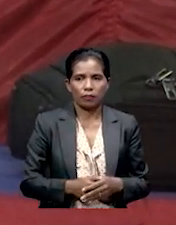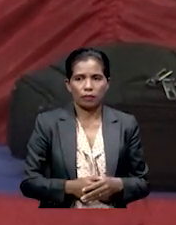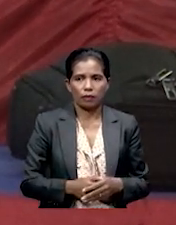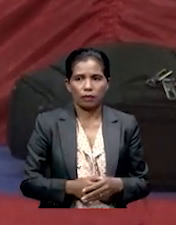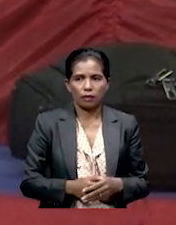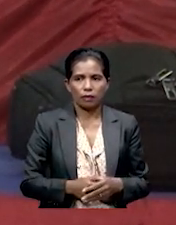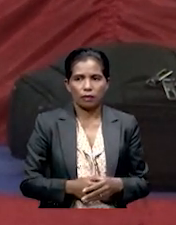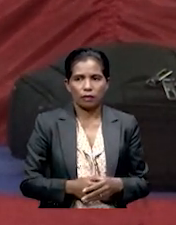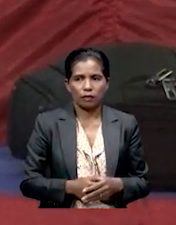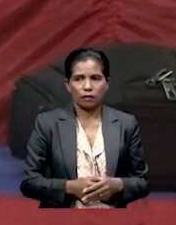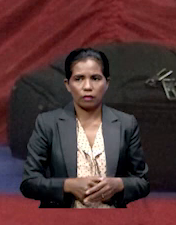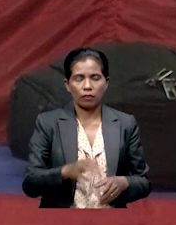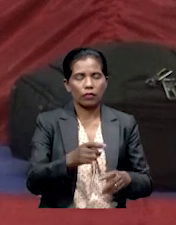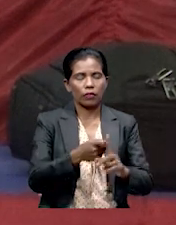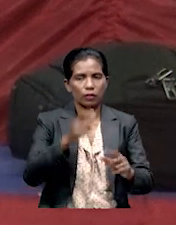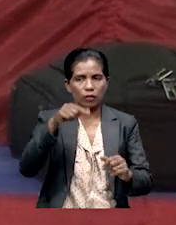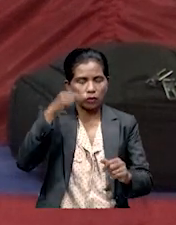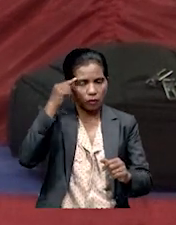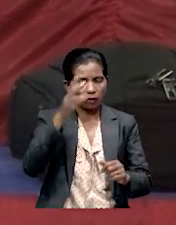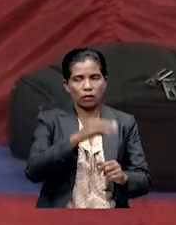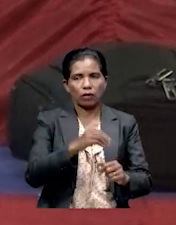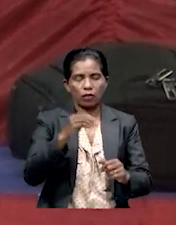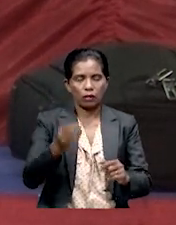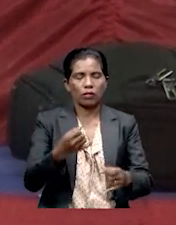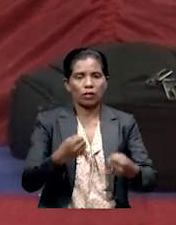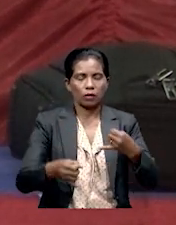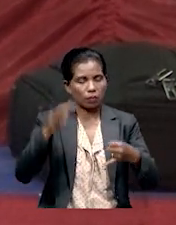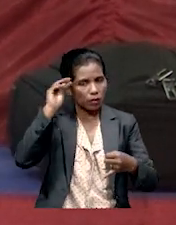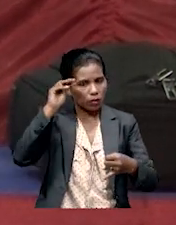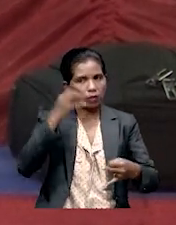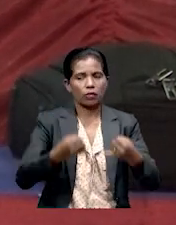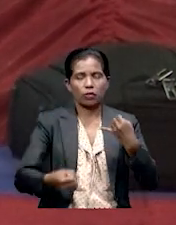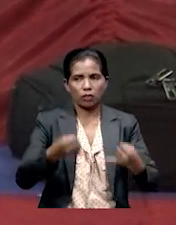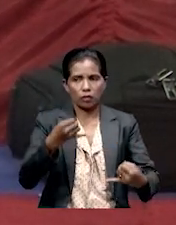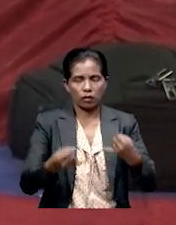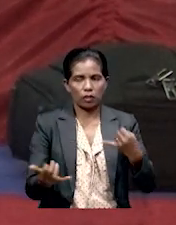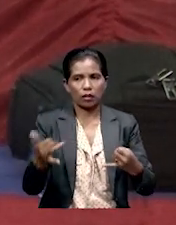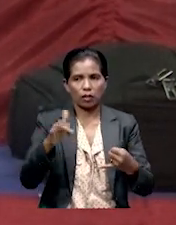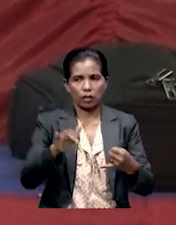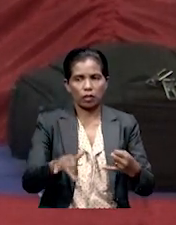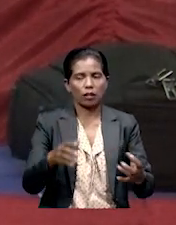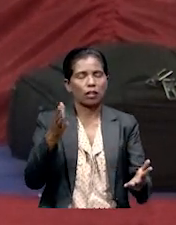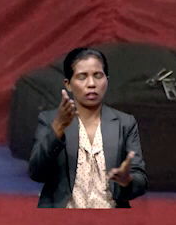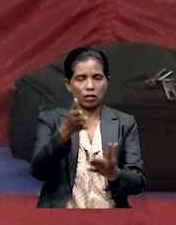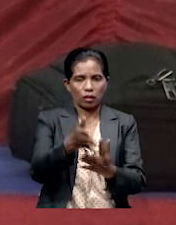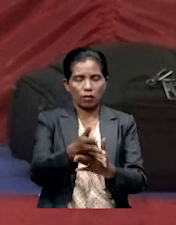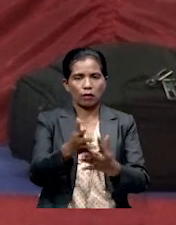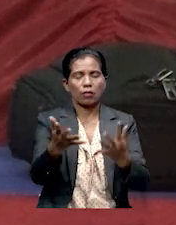função do governo, do ministro de justiça, da ministro devia estar para a cadeia 10 anos.